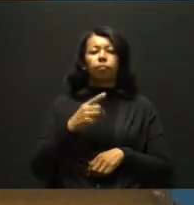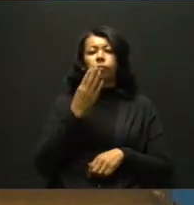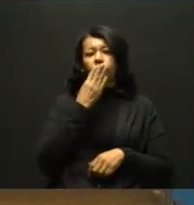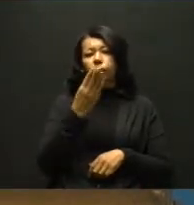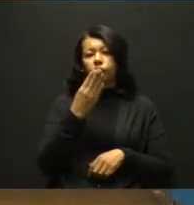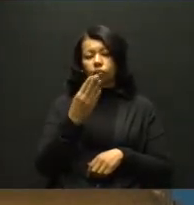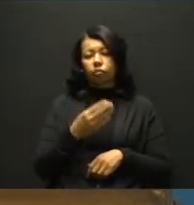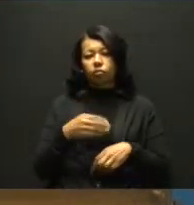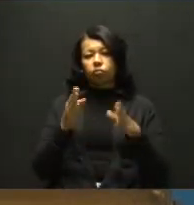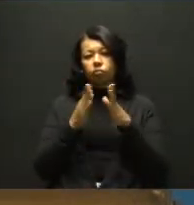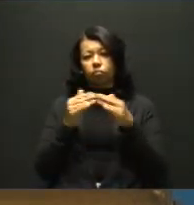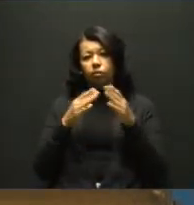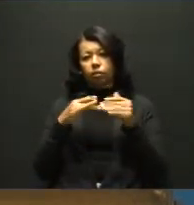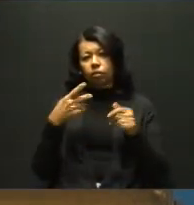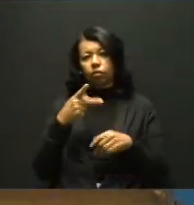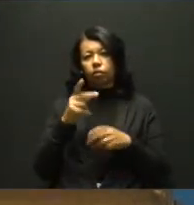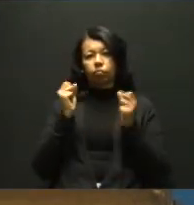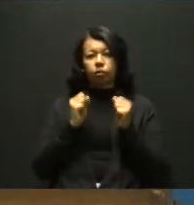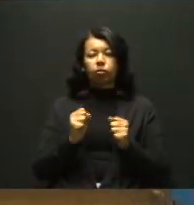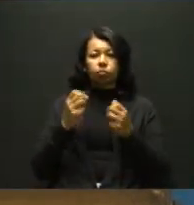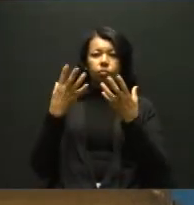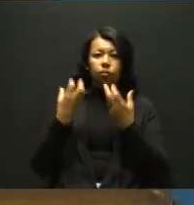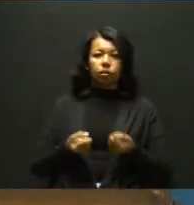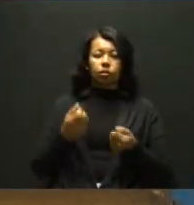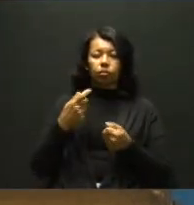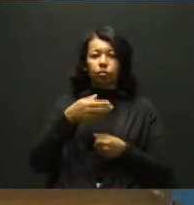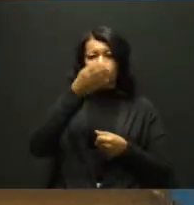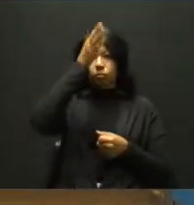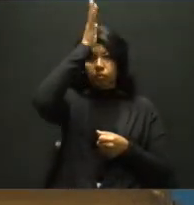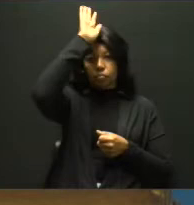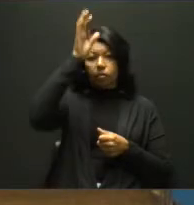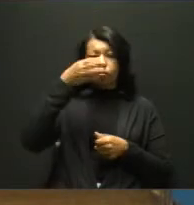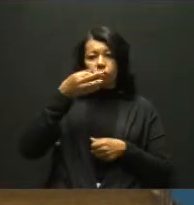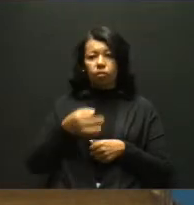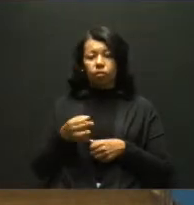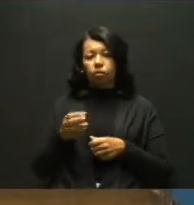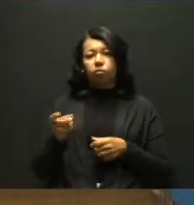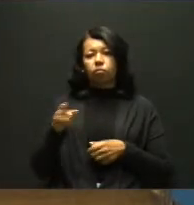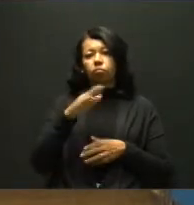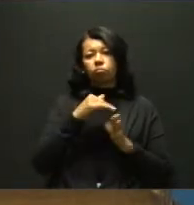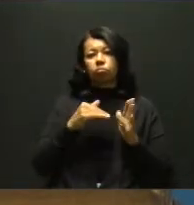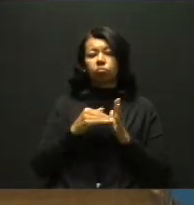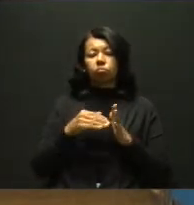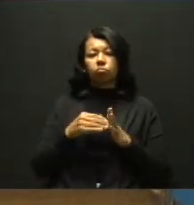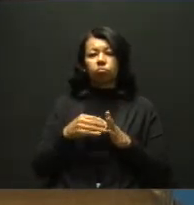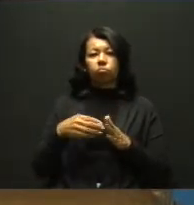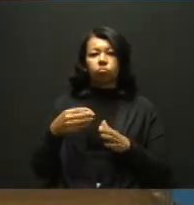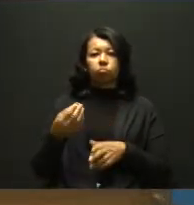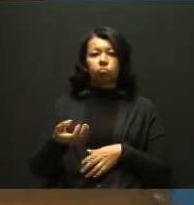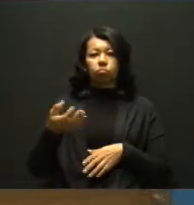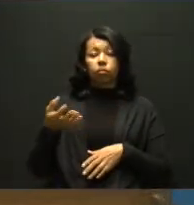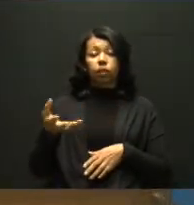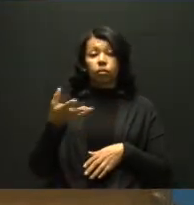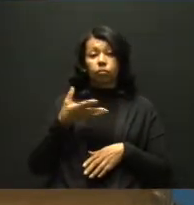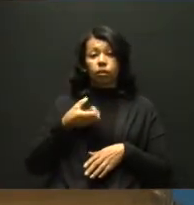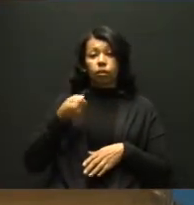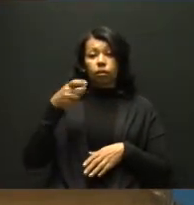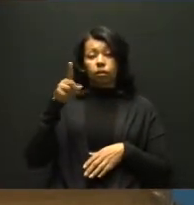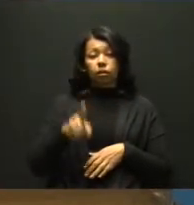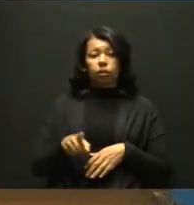meu apelo para que possamos ser atendido e os bombeiros é óbvio com todo o merecimento serão também agraciados com essa